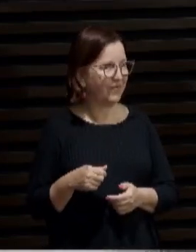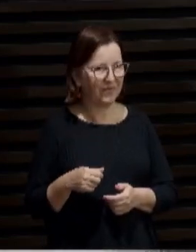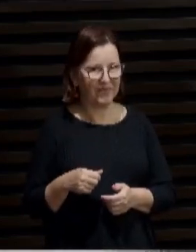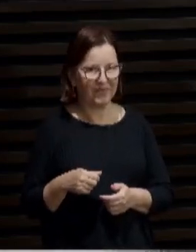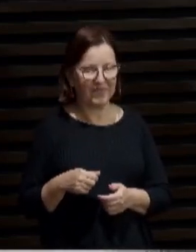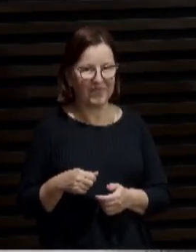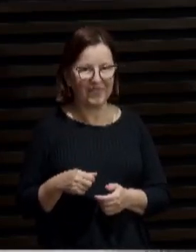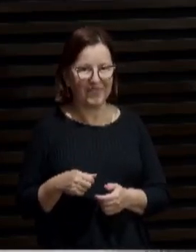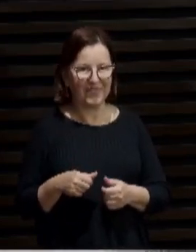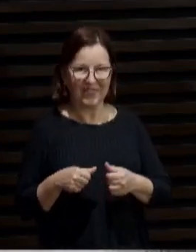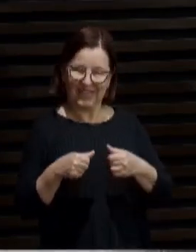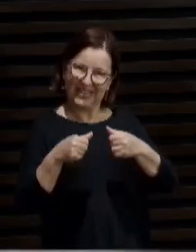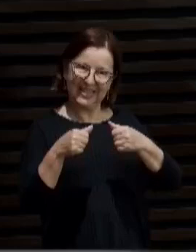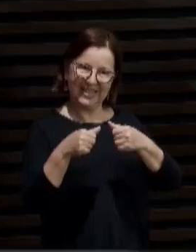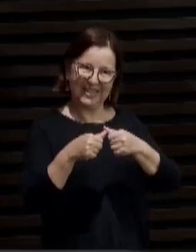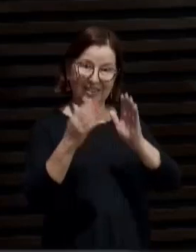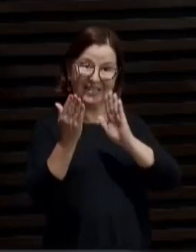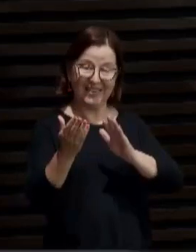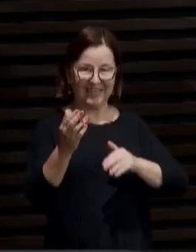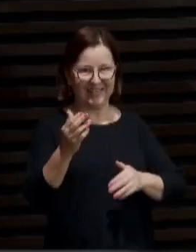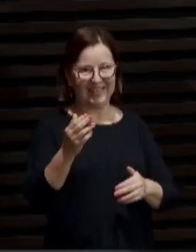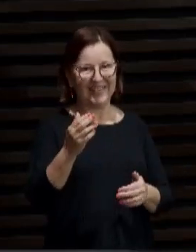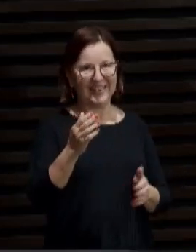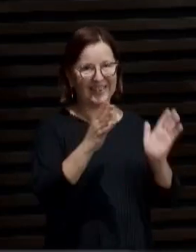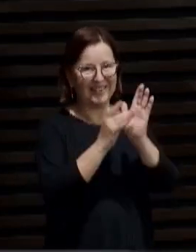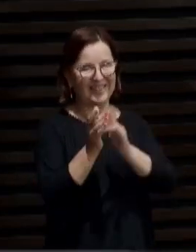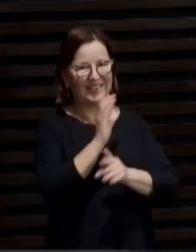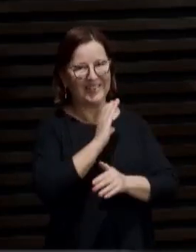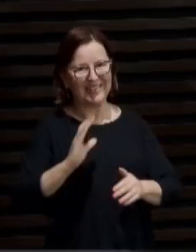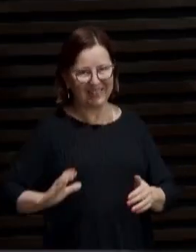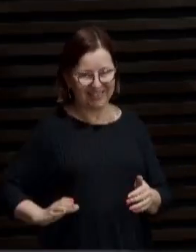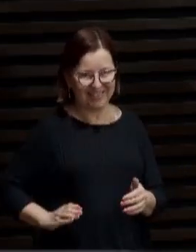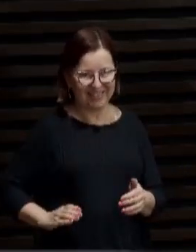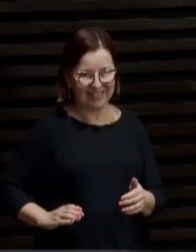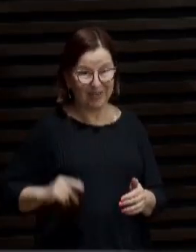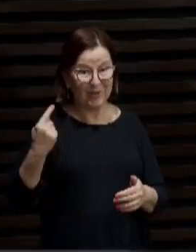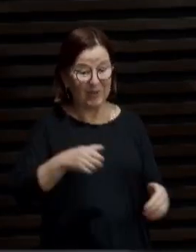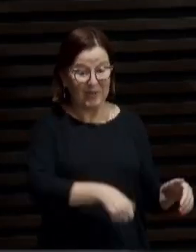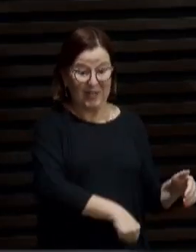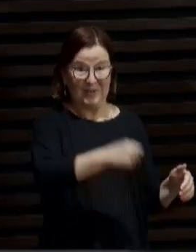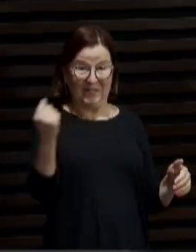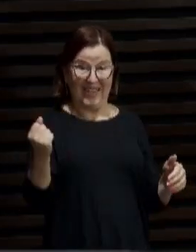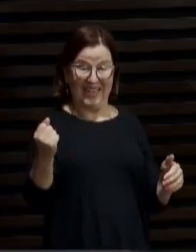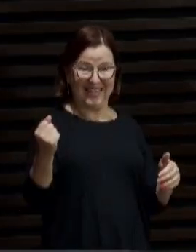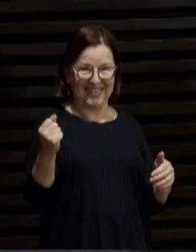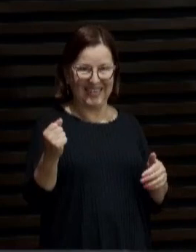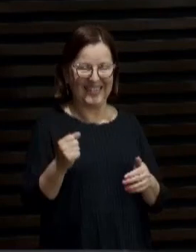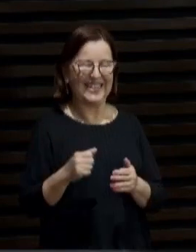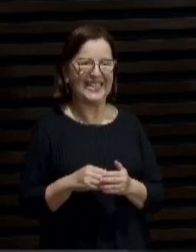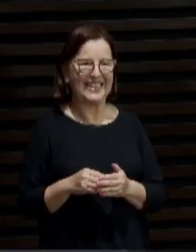sacerdote, Jesus Cristo, está com a sua palavra, e ele está cortando. E ele abre esse